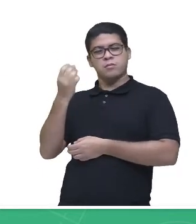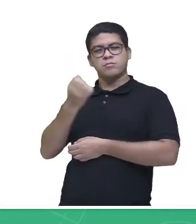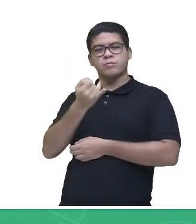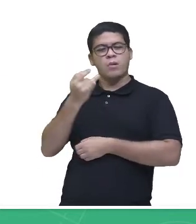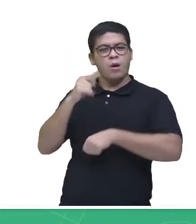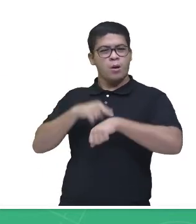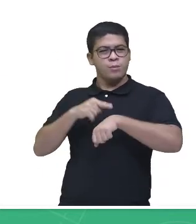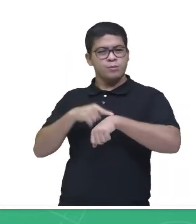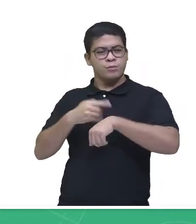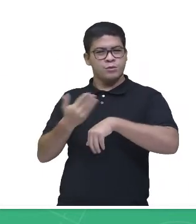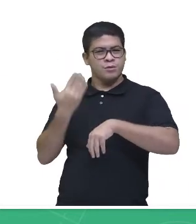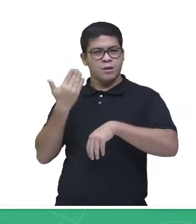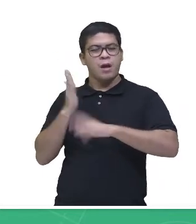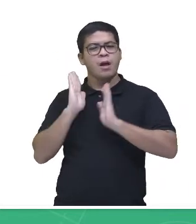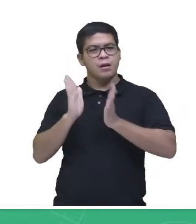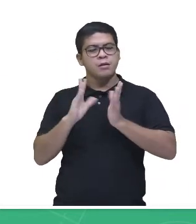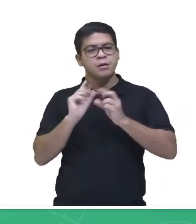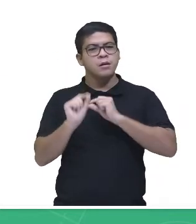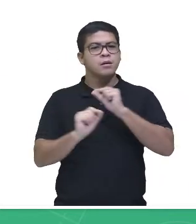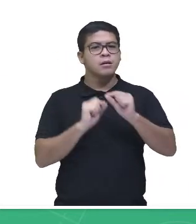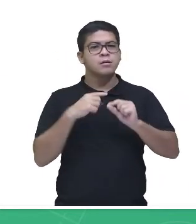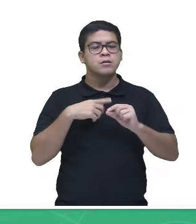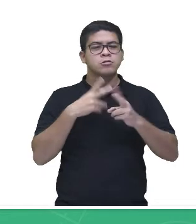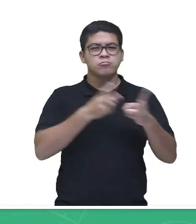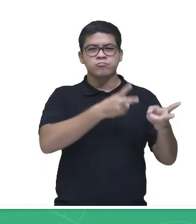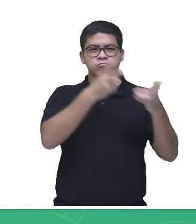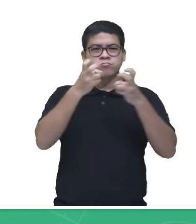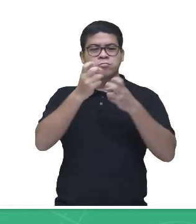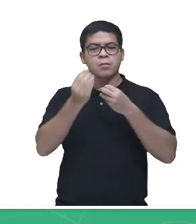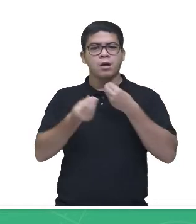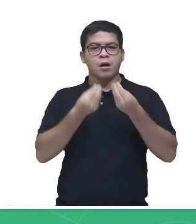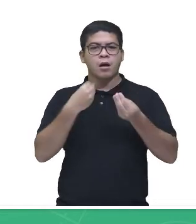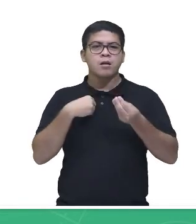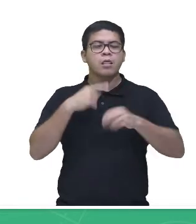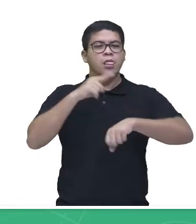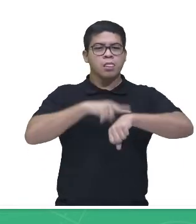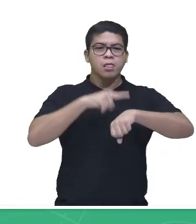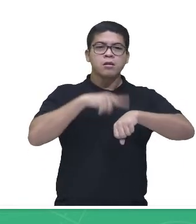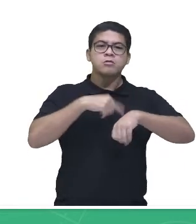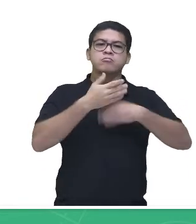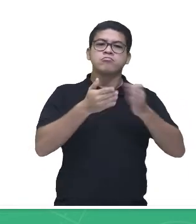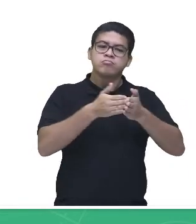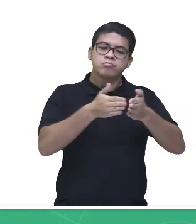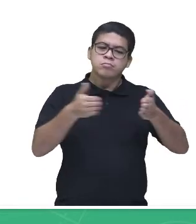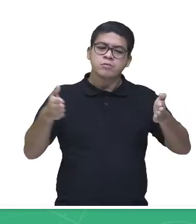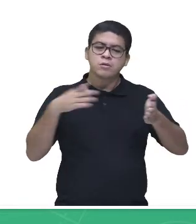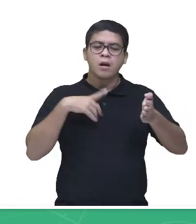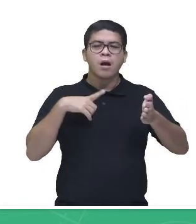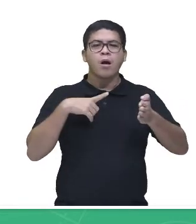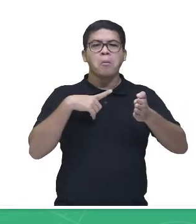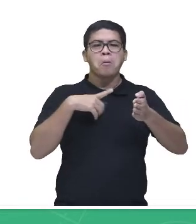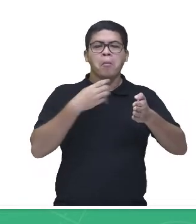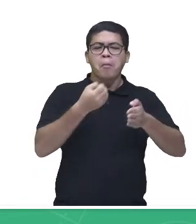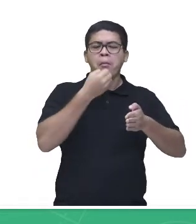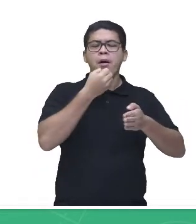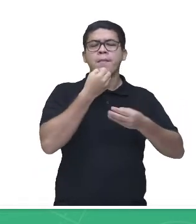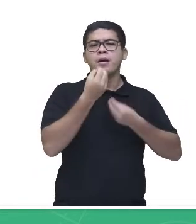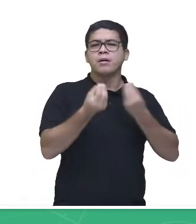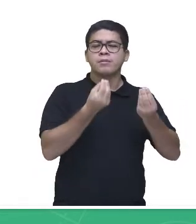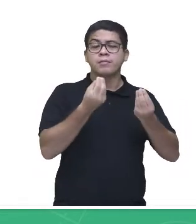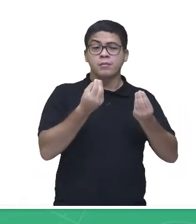atrás? Então, ele atrai a ação verbal para um presente mais recente. Quais são